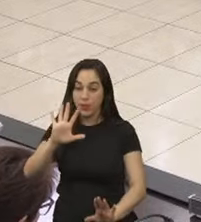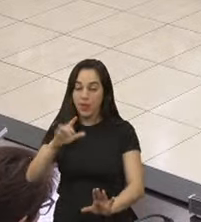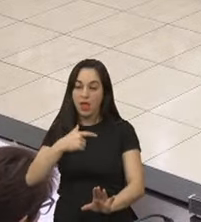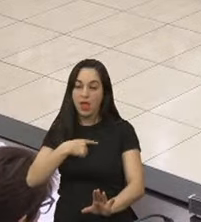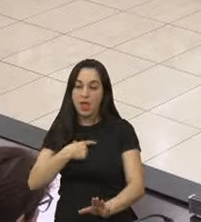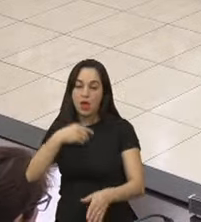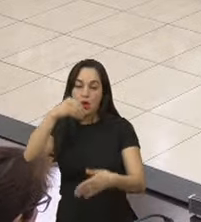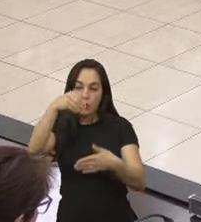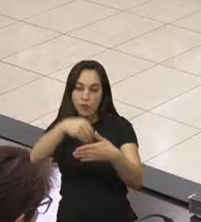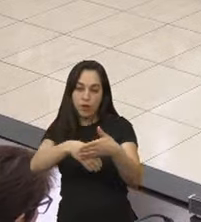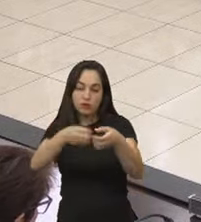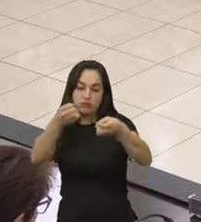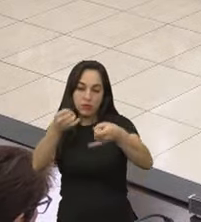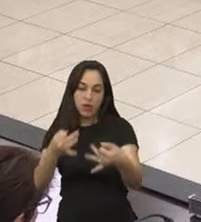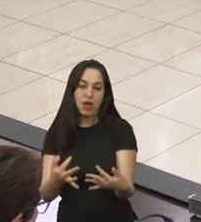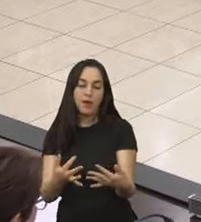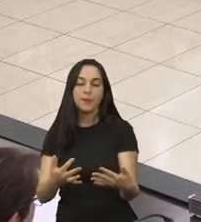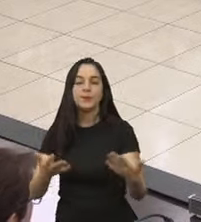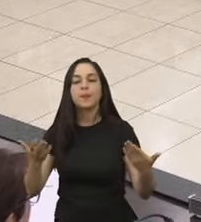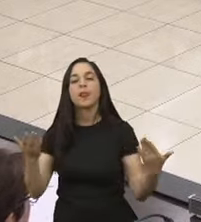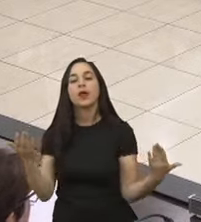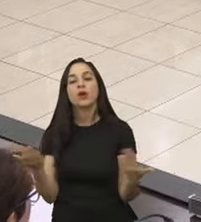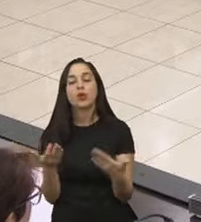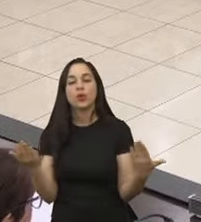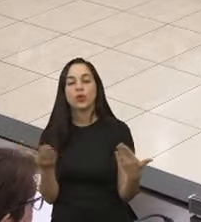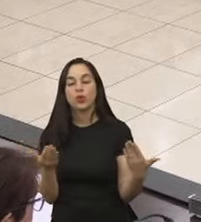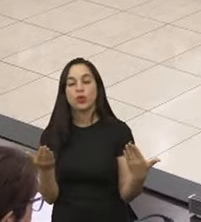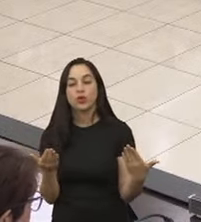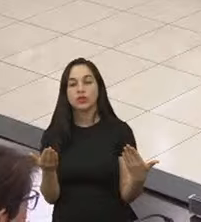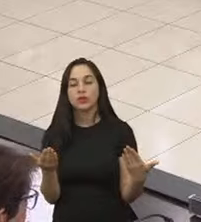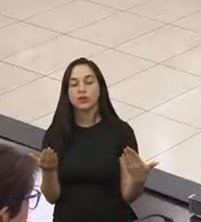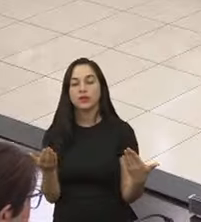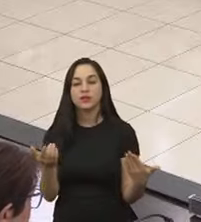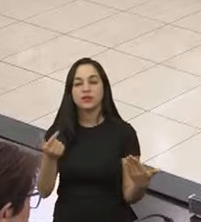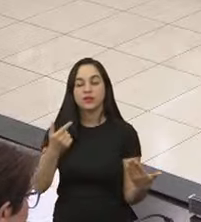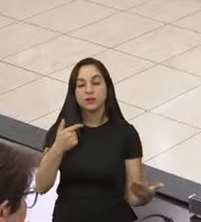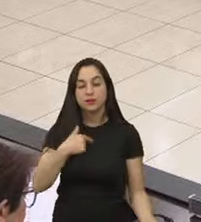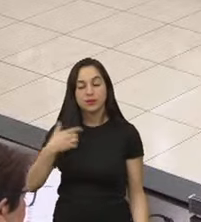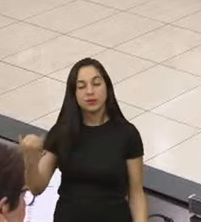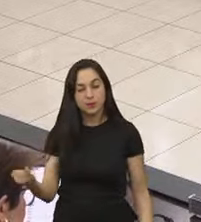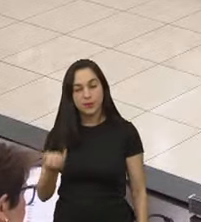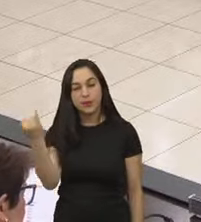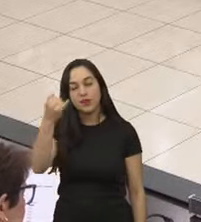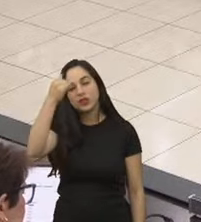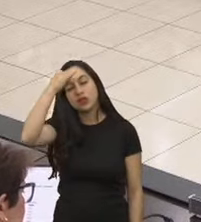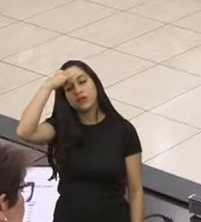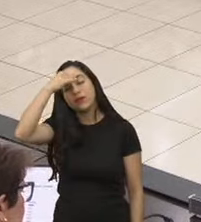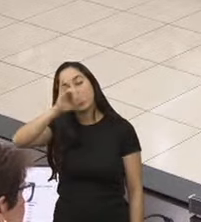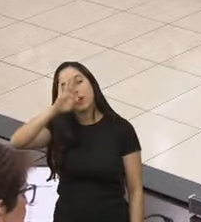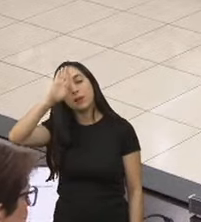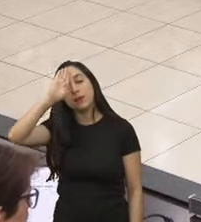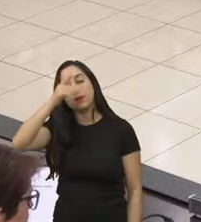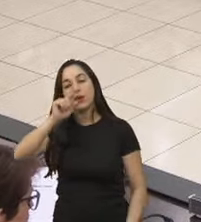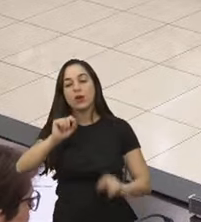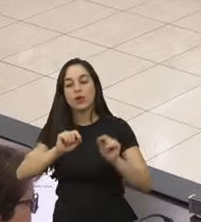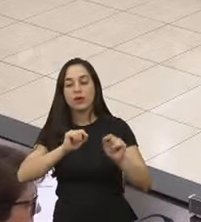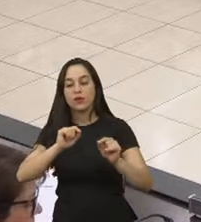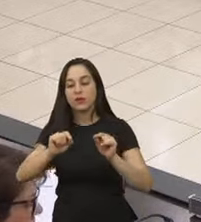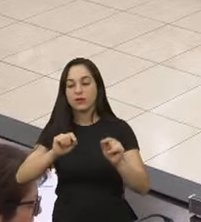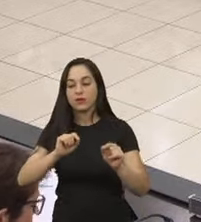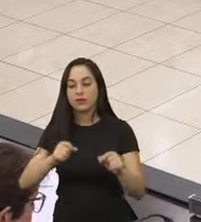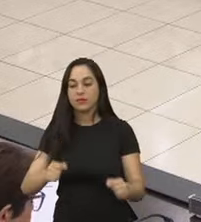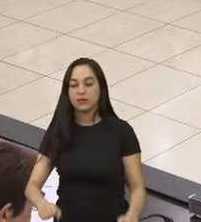voto, hoje é um passo muito importante para a gente evitar principalmente